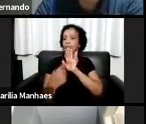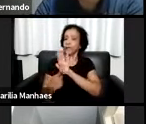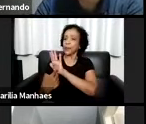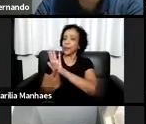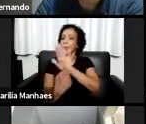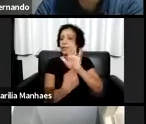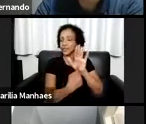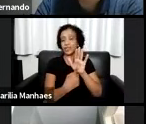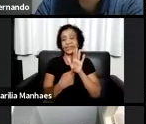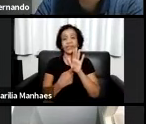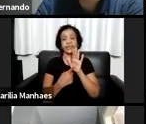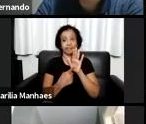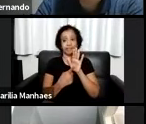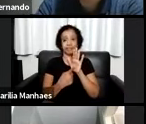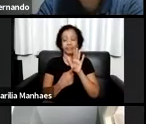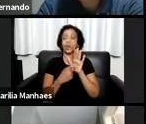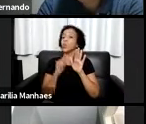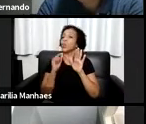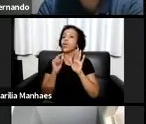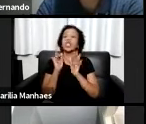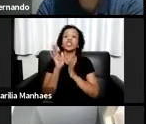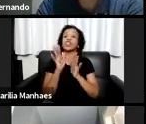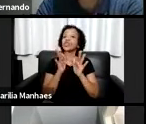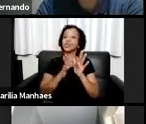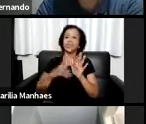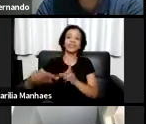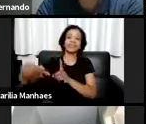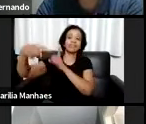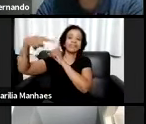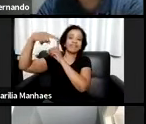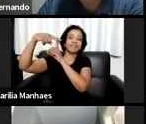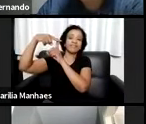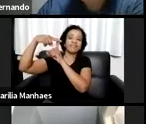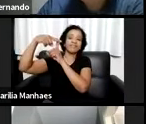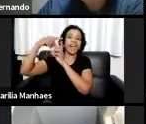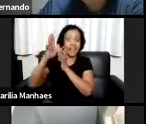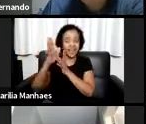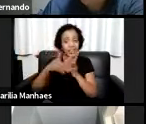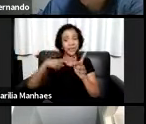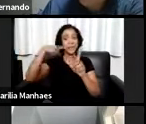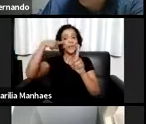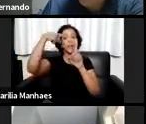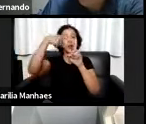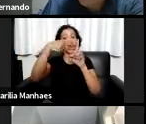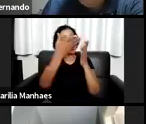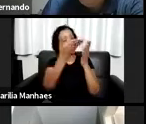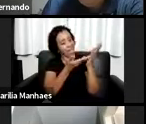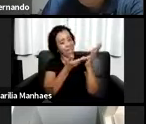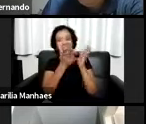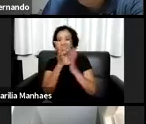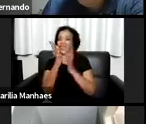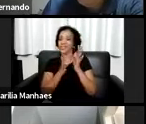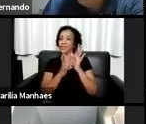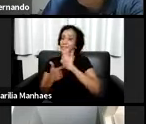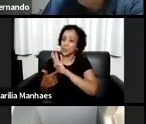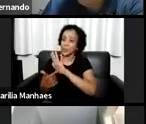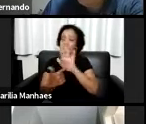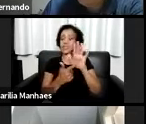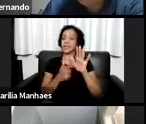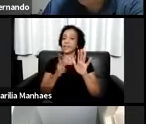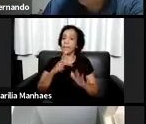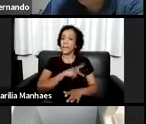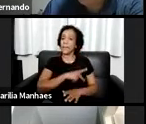Jesus Cristo crucificado, como o apóstolo Paulo diz em 1 Coríntios capítulo 1, versículos 22 a